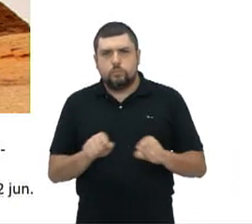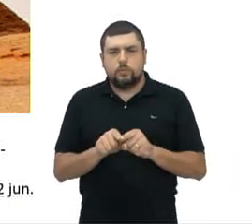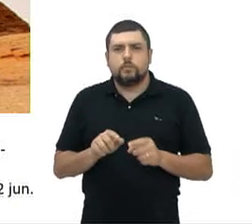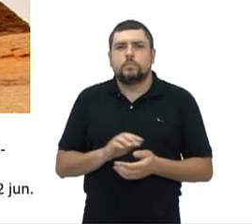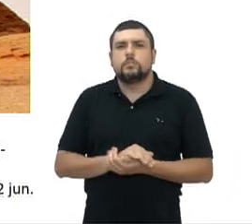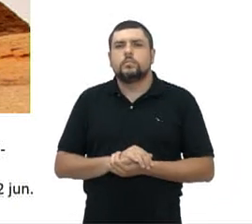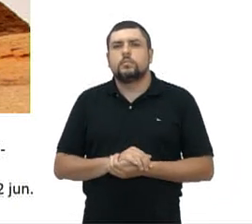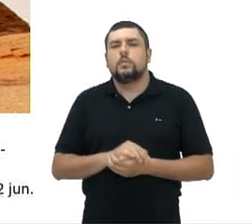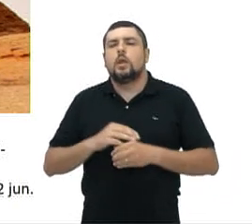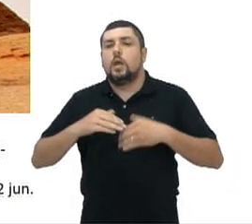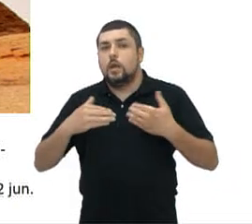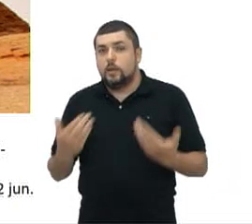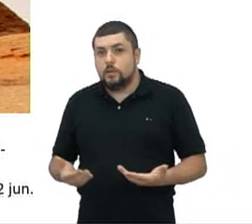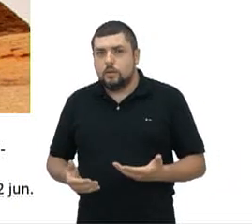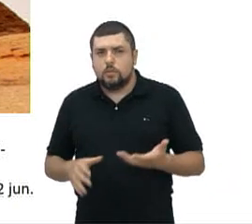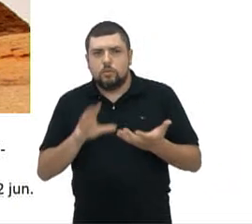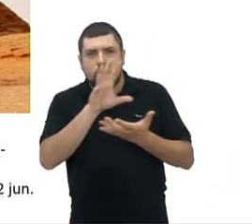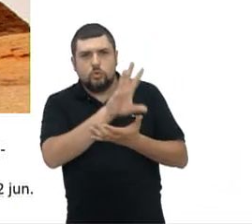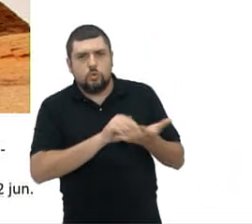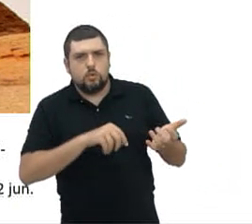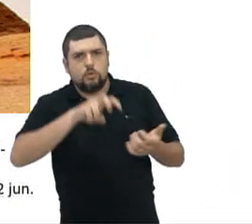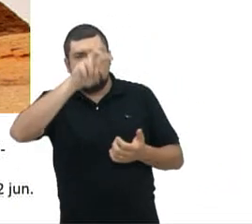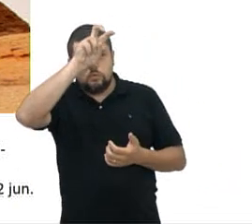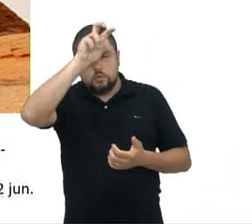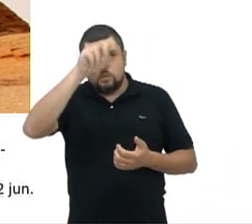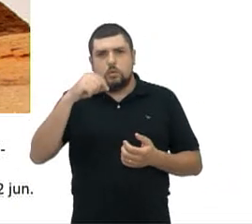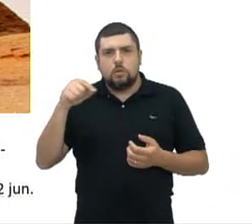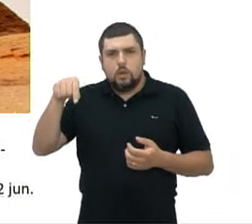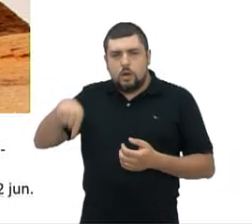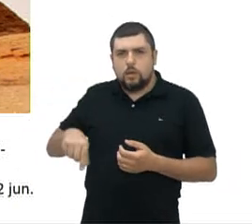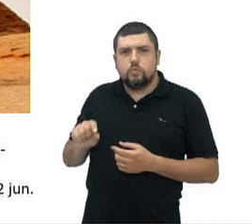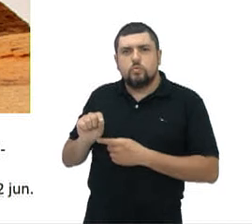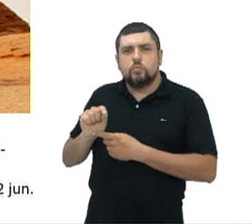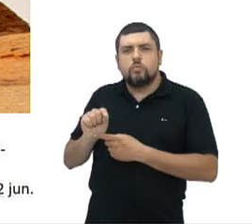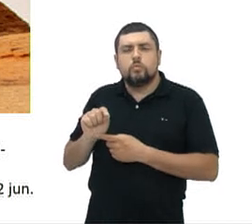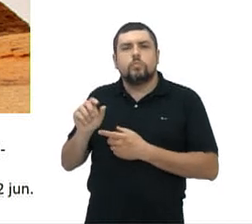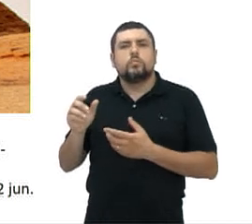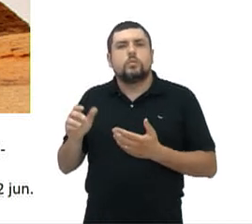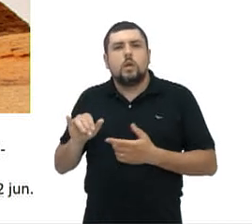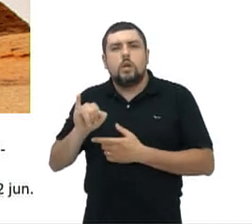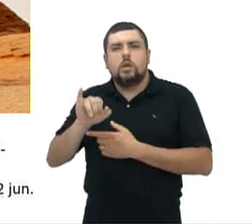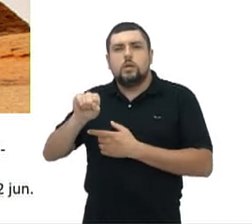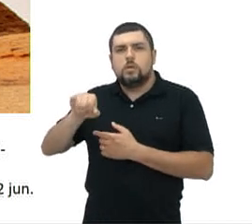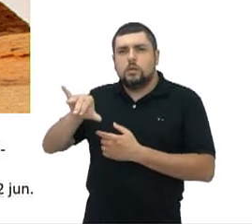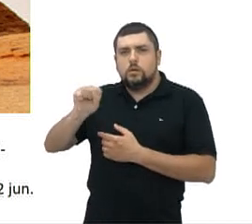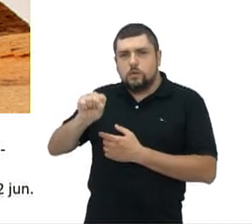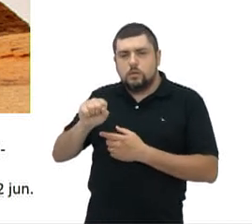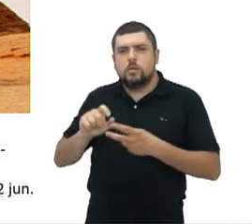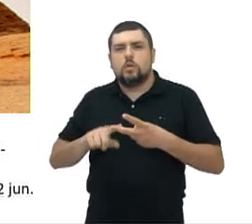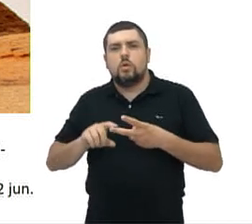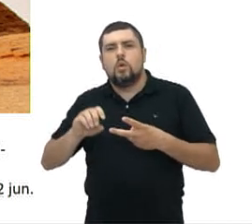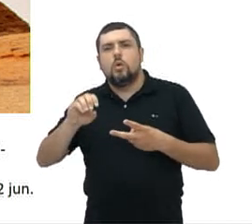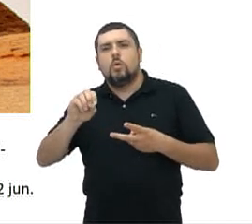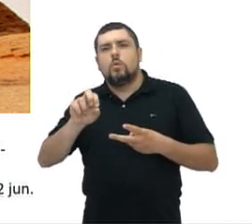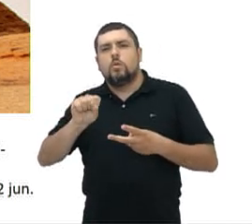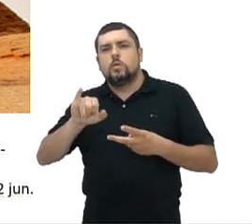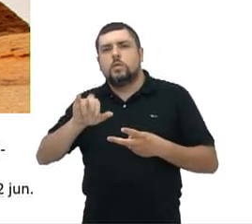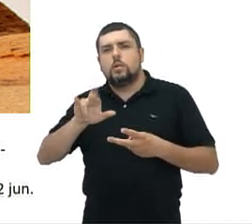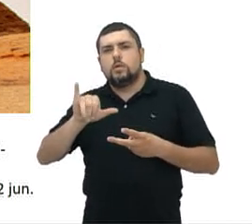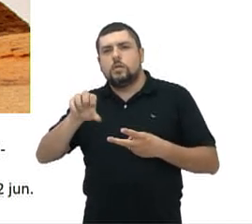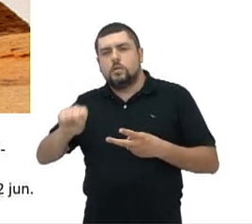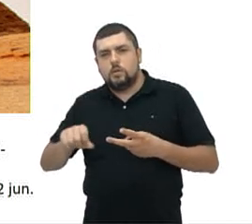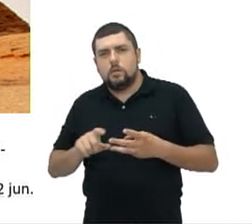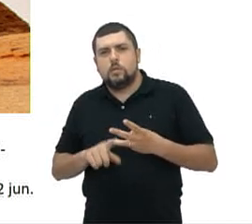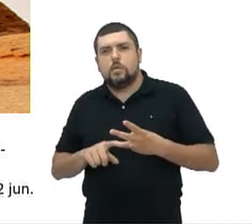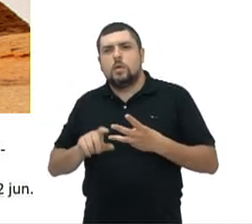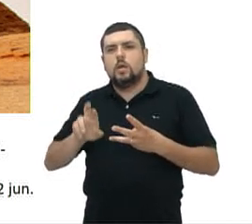adotaram alguns deuses. Vocês viram lá que o professor trouxe para vocês, né? Ísis, Osíris, né? Até falei da deusa